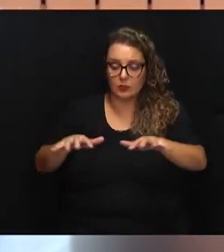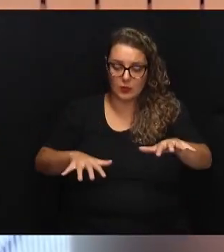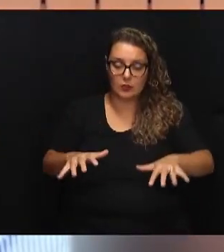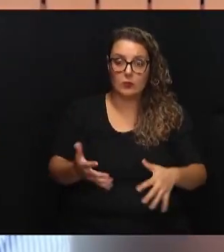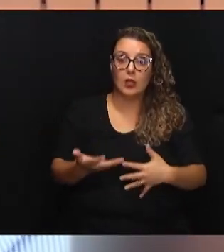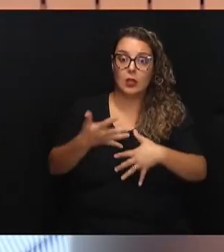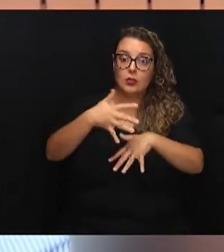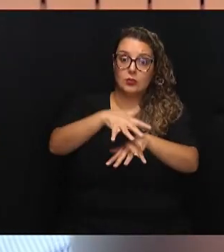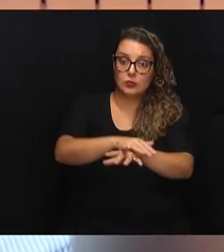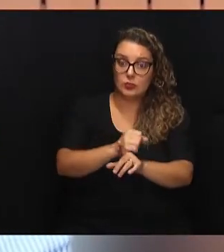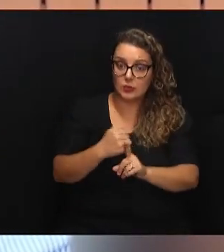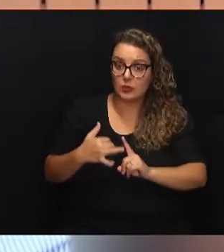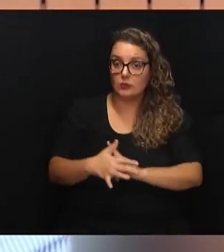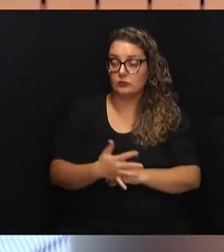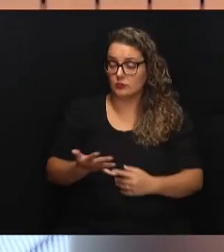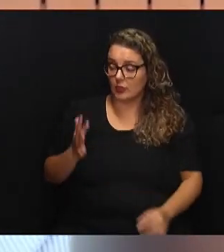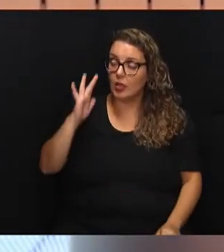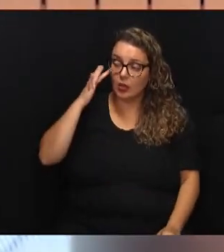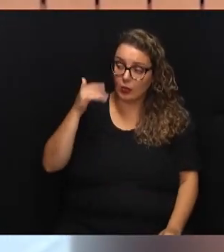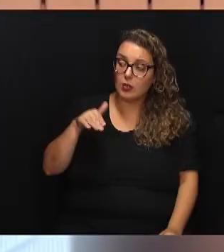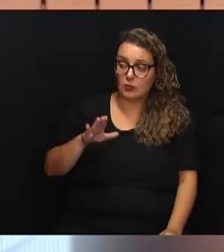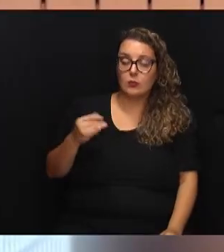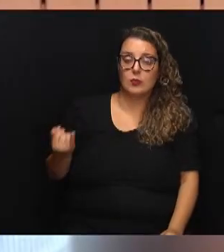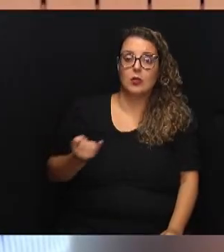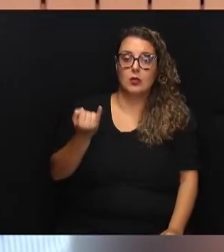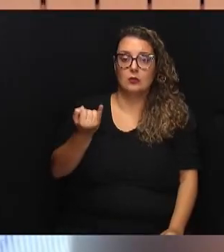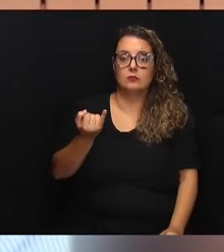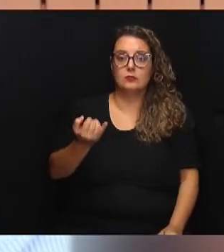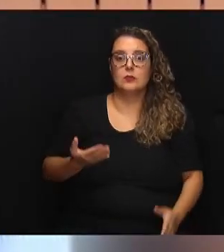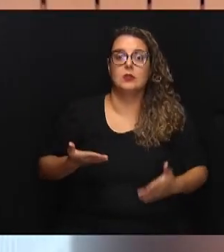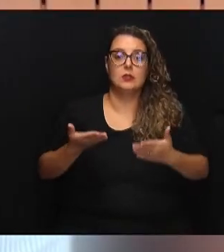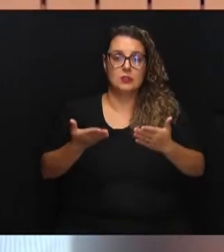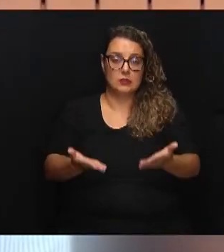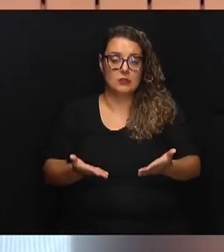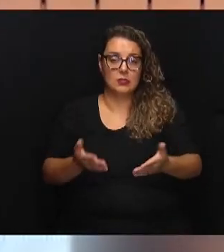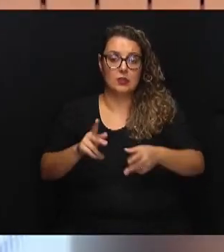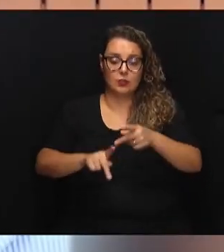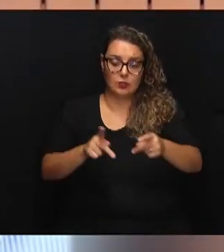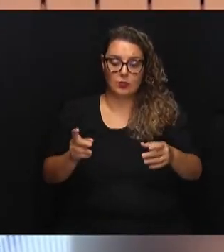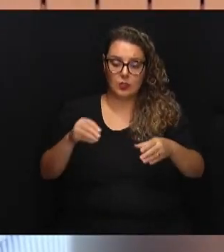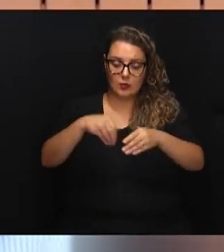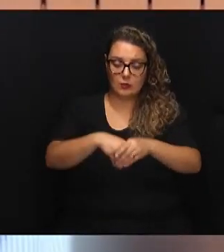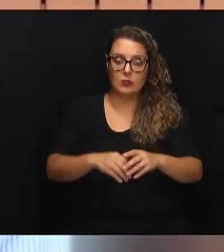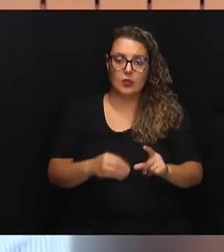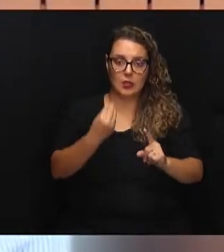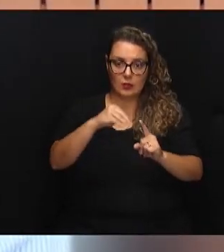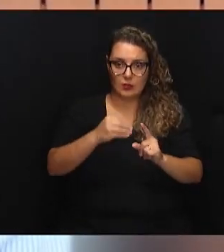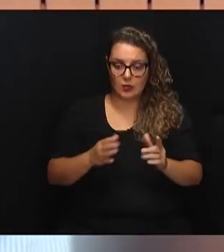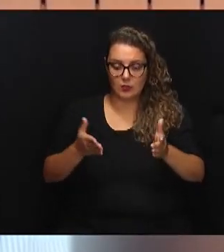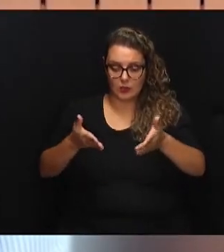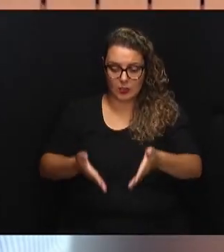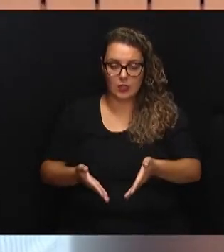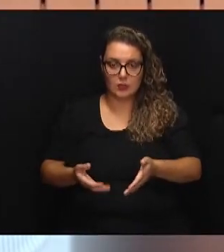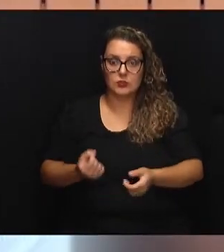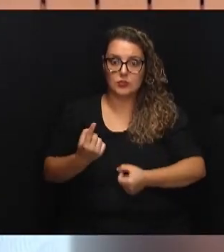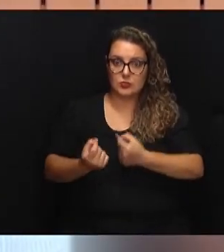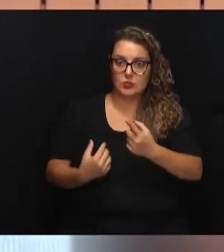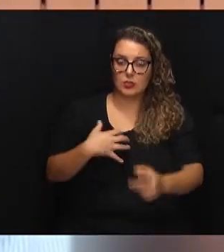Inclusão social, acho que isso é o mais importante, trazer mesmo a população mais vulnerável para que ela possa, de alguma